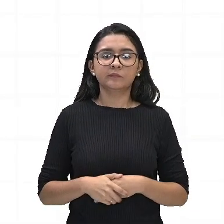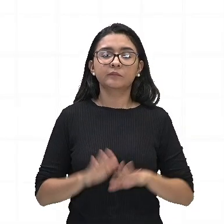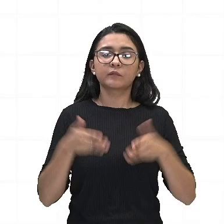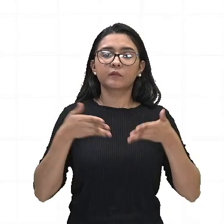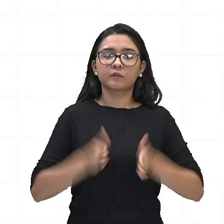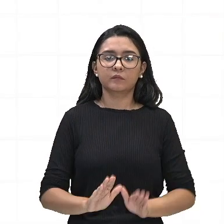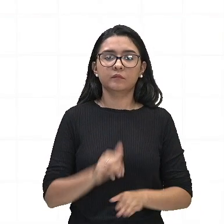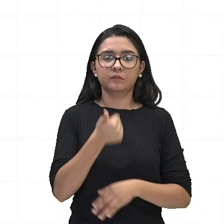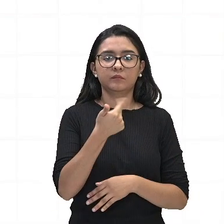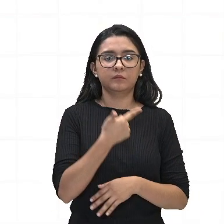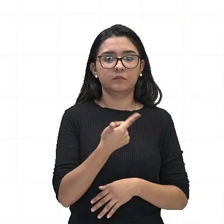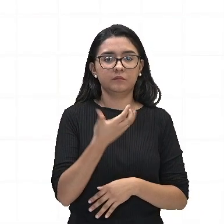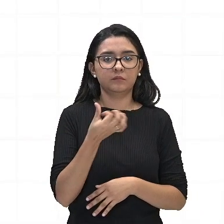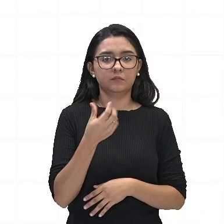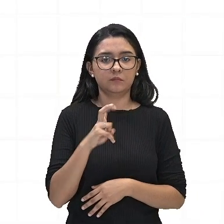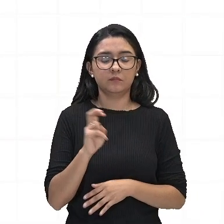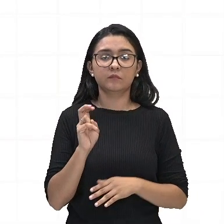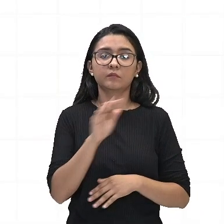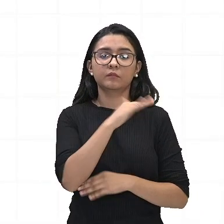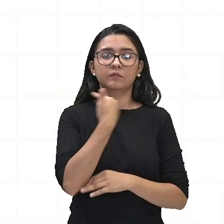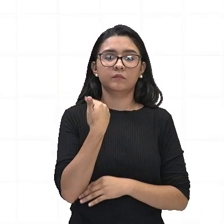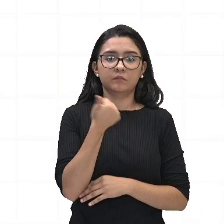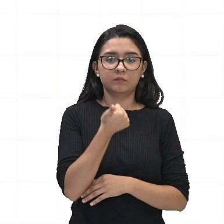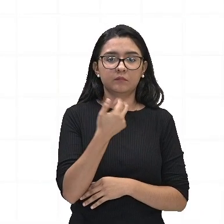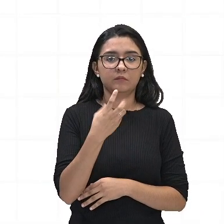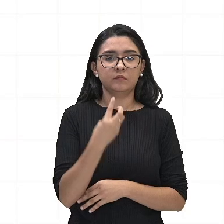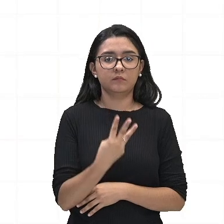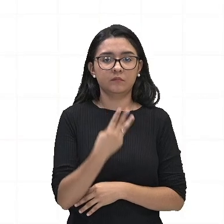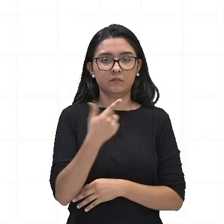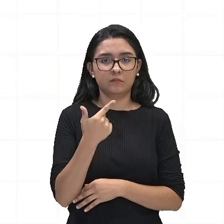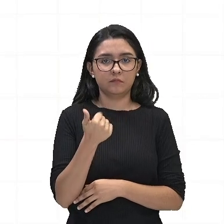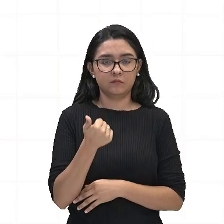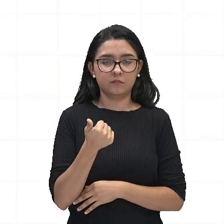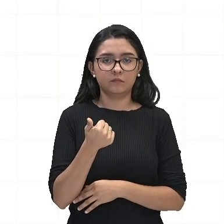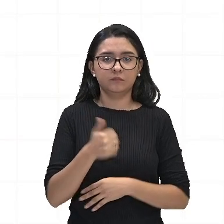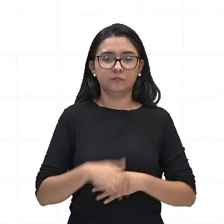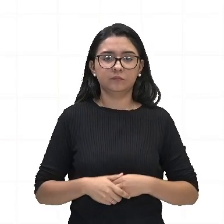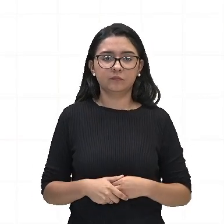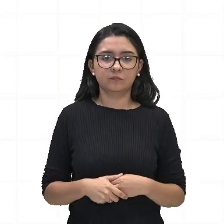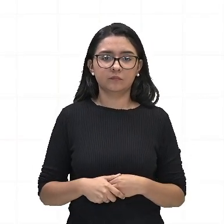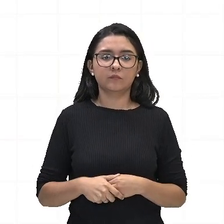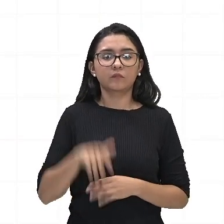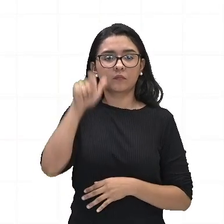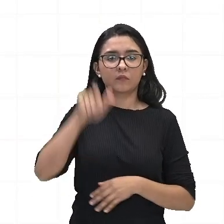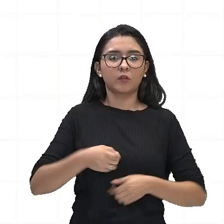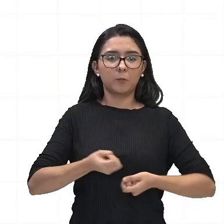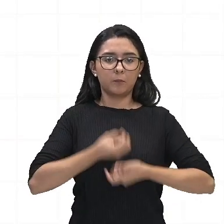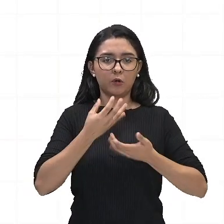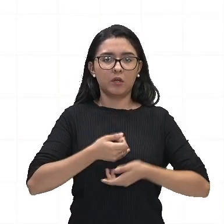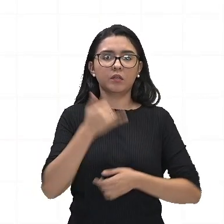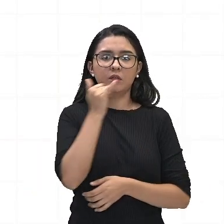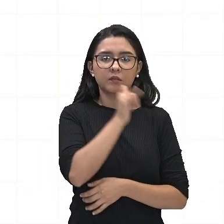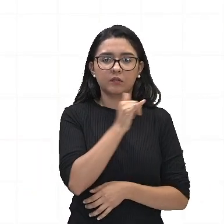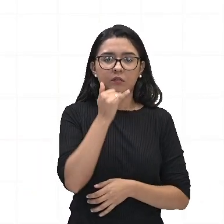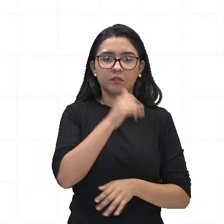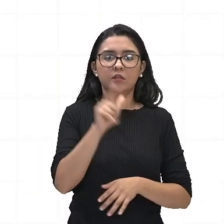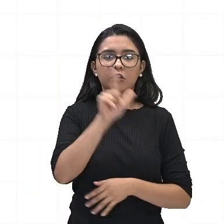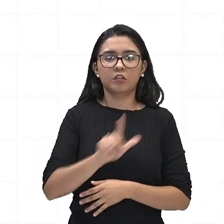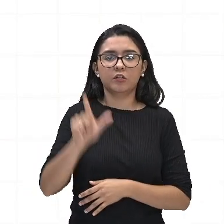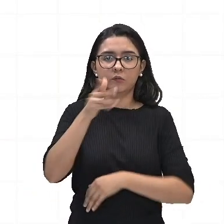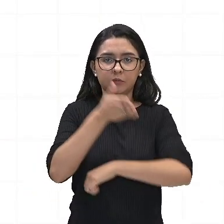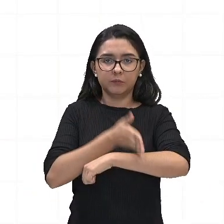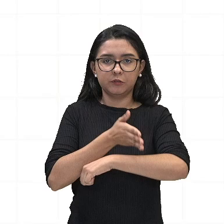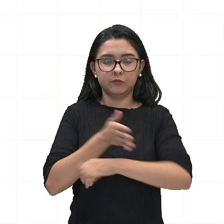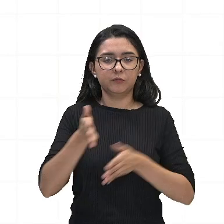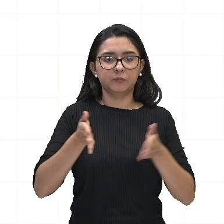Nasceu em 1265 e morre em 1321. Poeta italiano da literatura